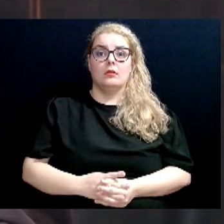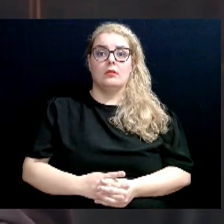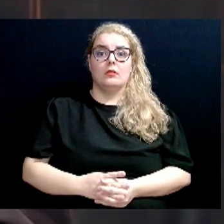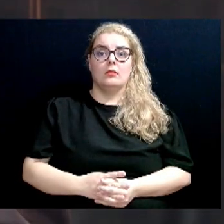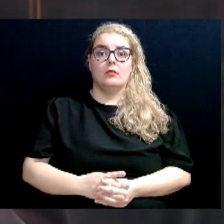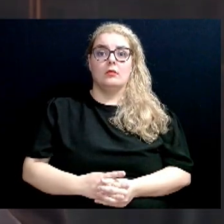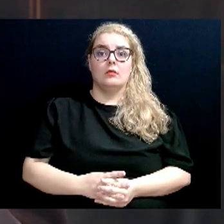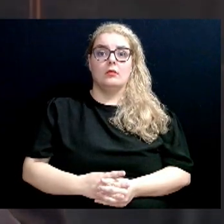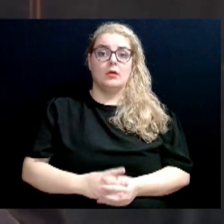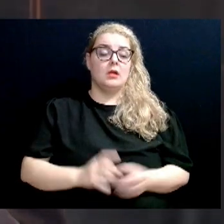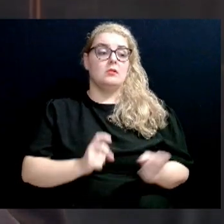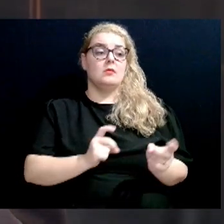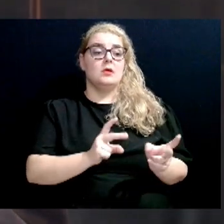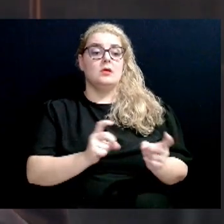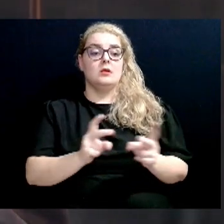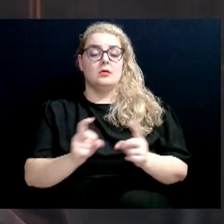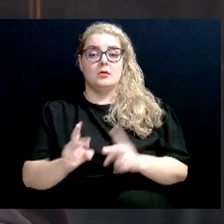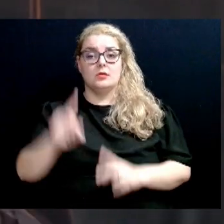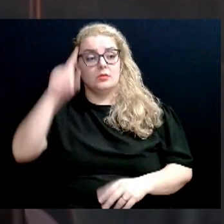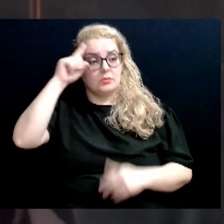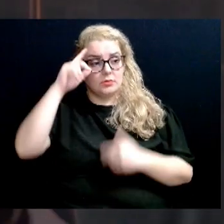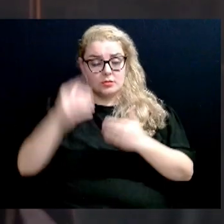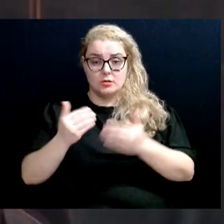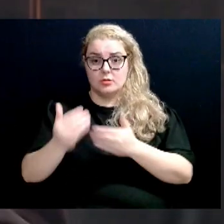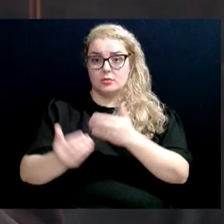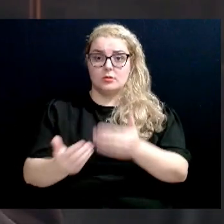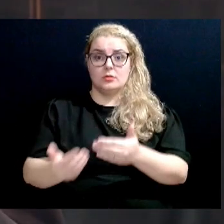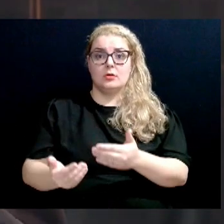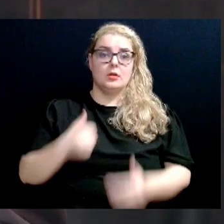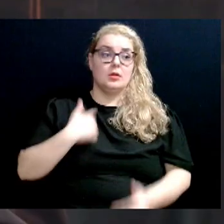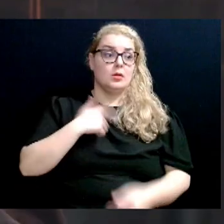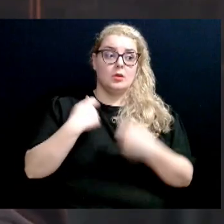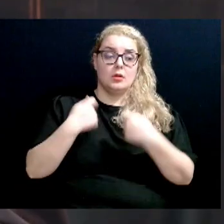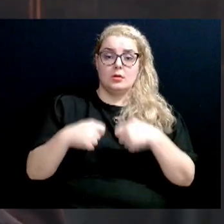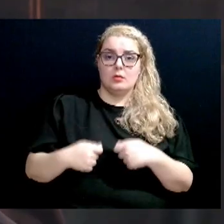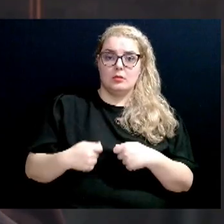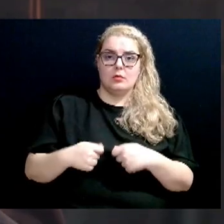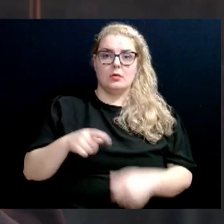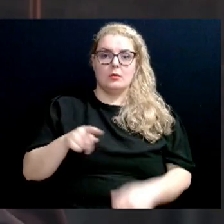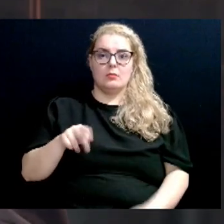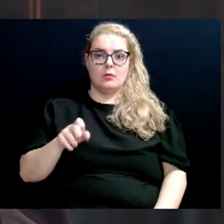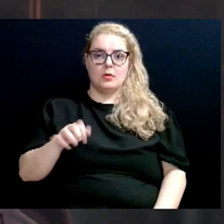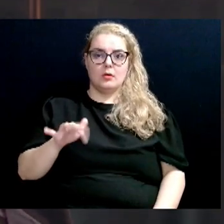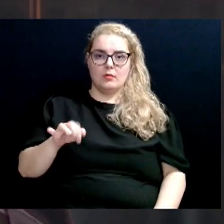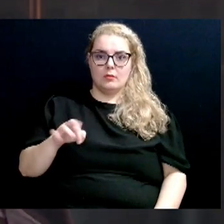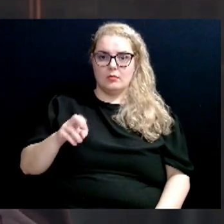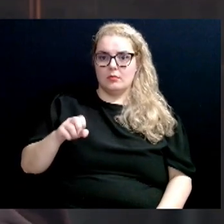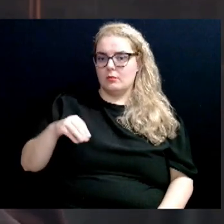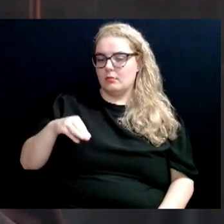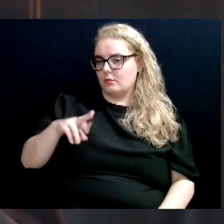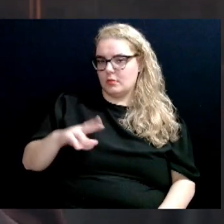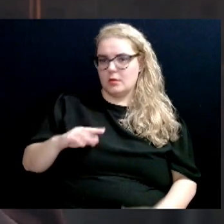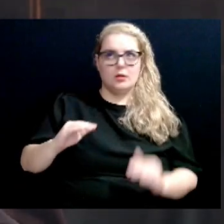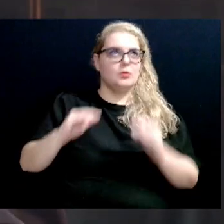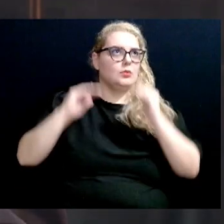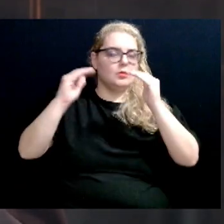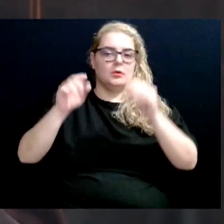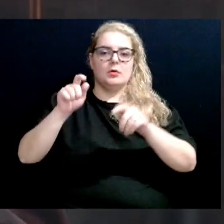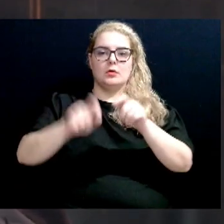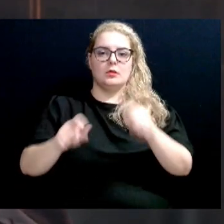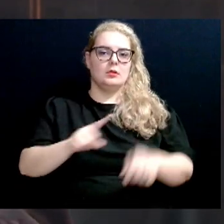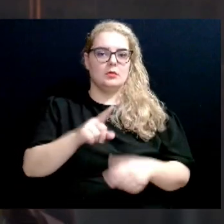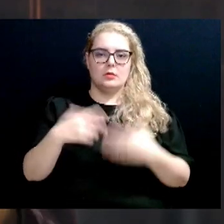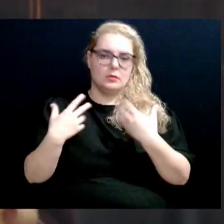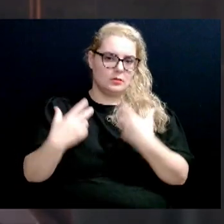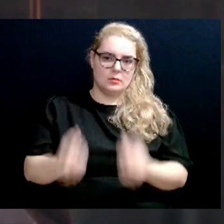tanto todos os dias que a gente precisa performar em nível máximo, que as pessoas não admitem que elas